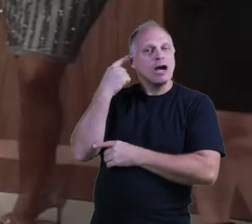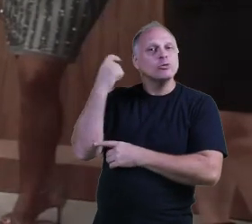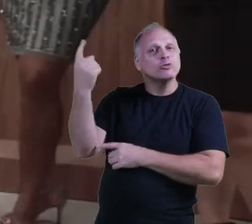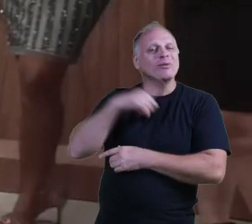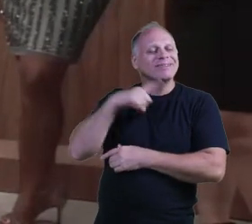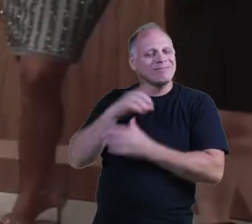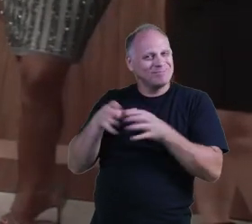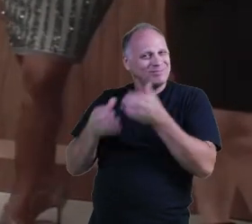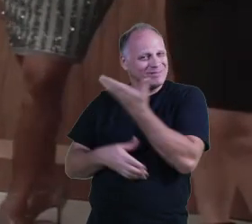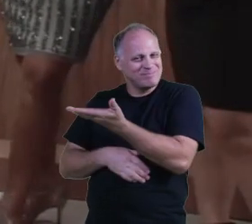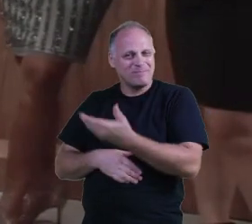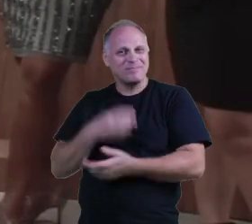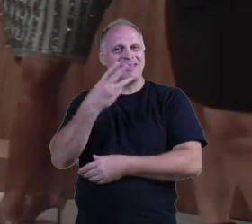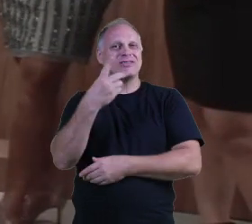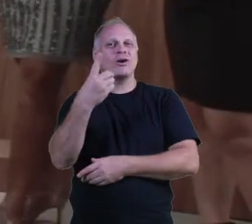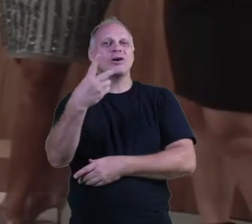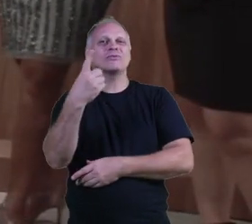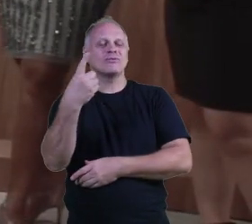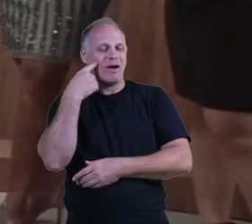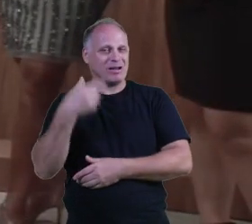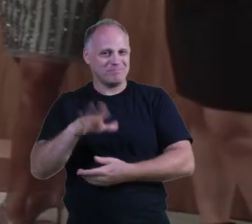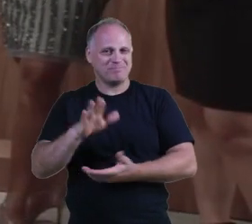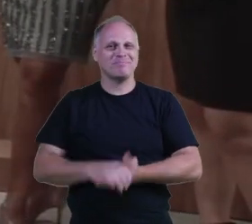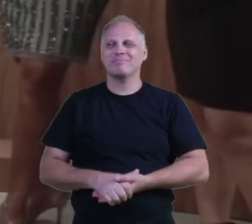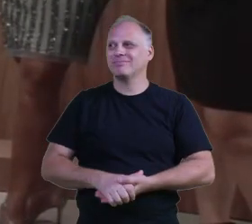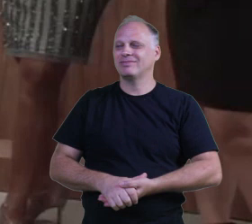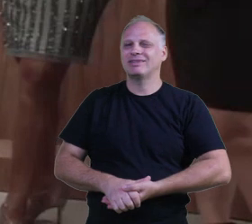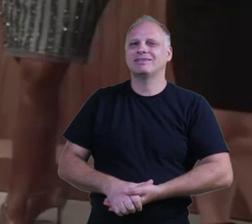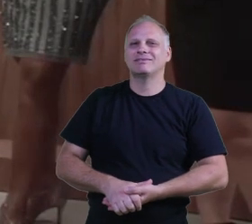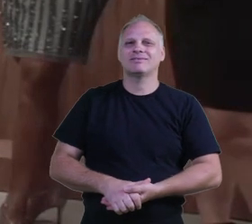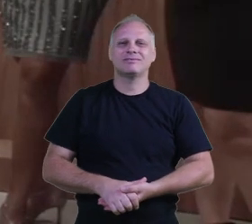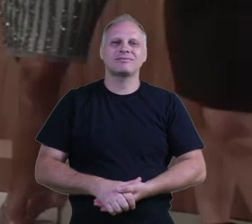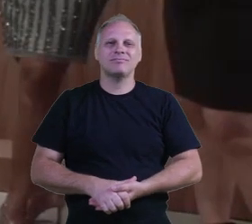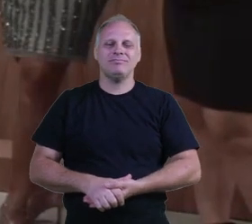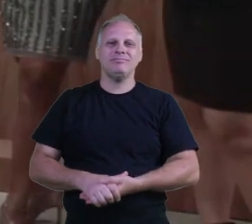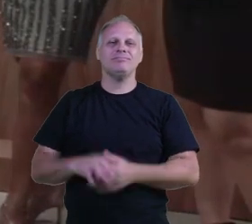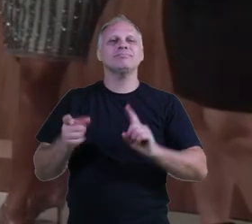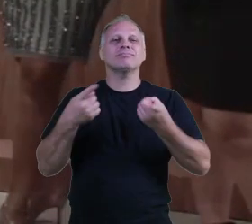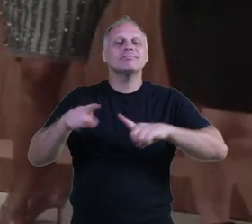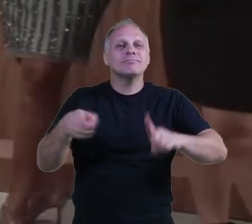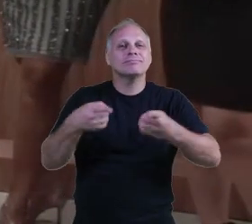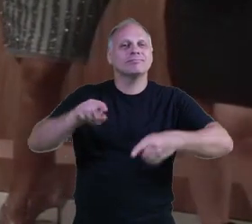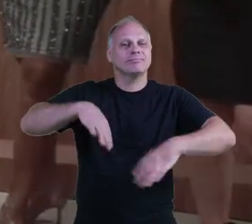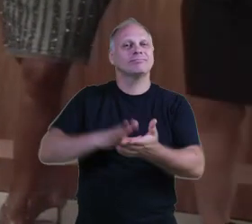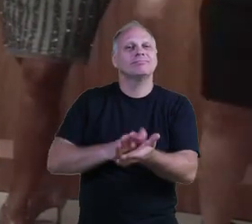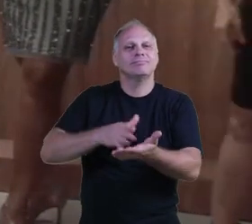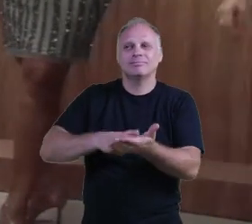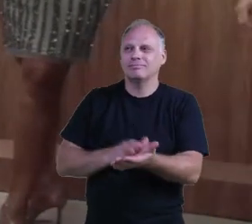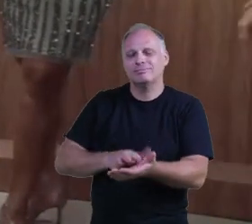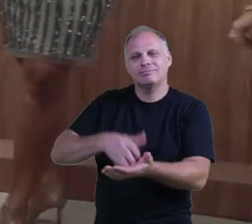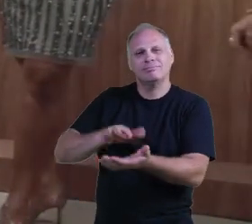de samba e com muito carnaval. Então vamos conhecer o som dessa galerinha aí do bem. 3, 2, 1, foi!